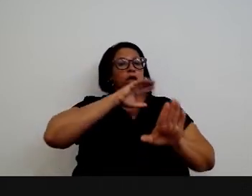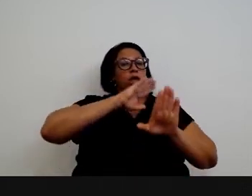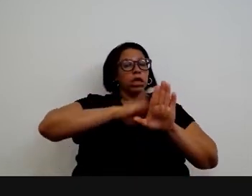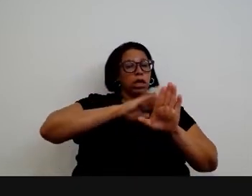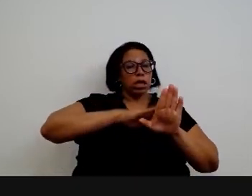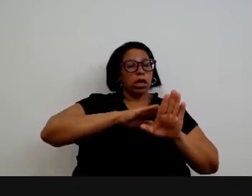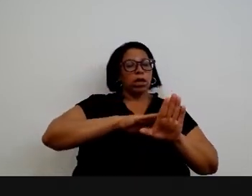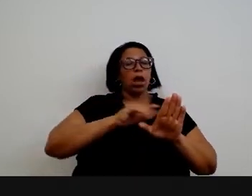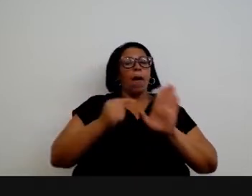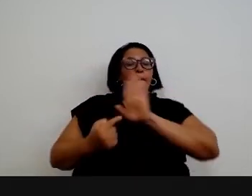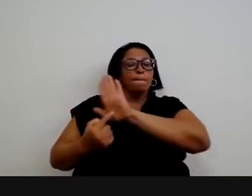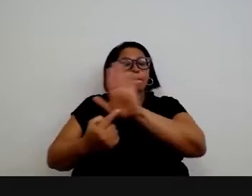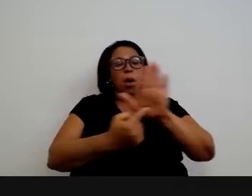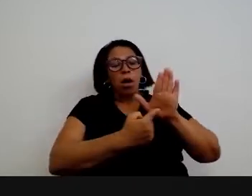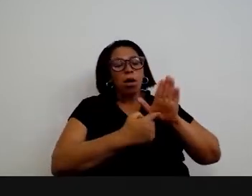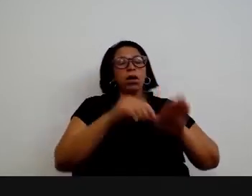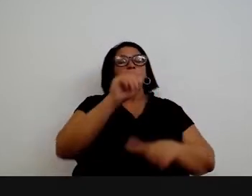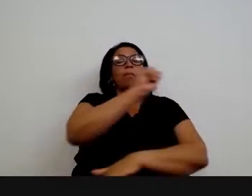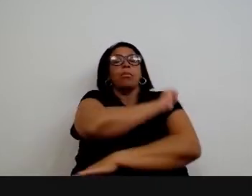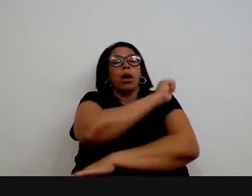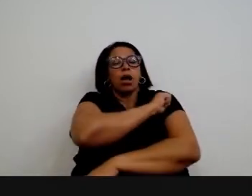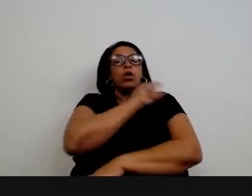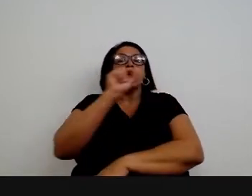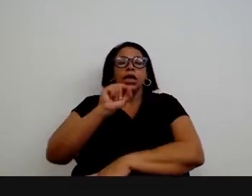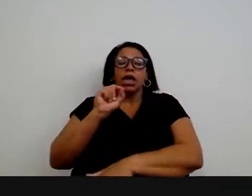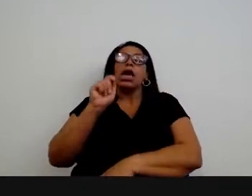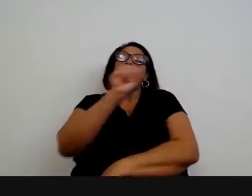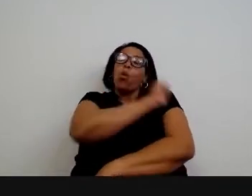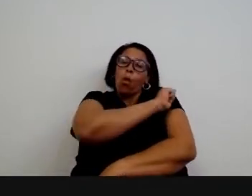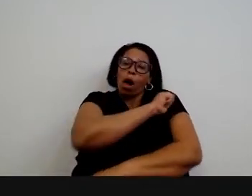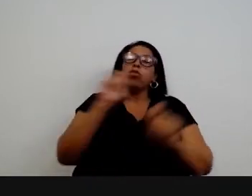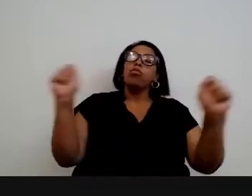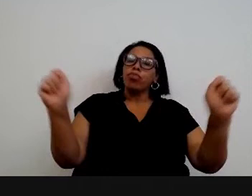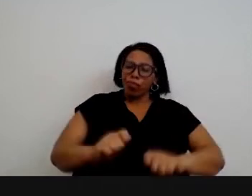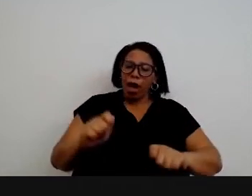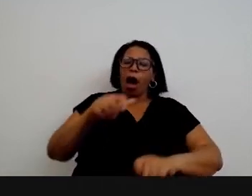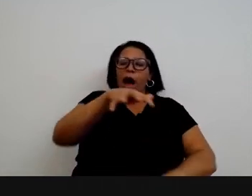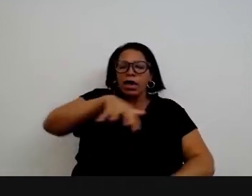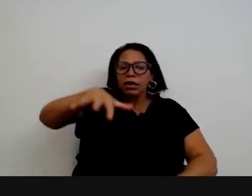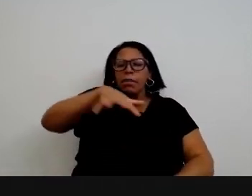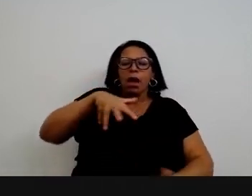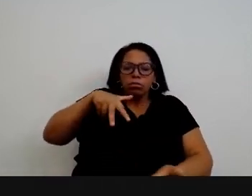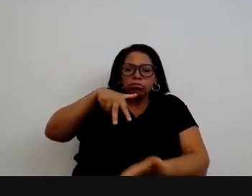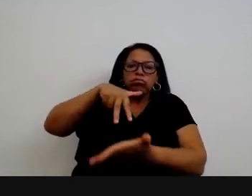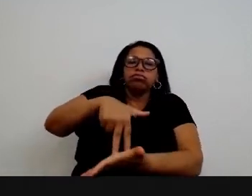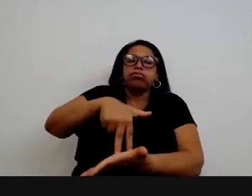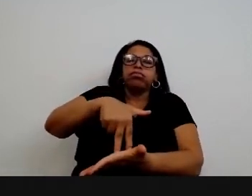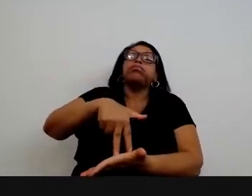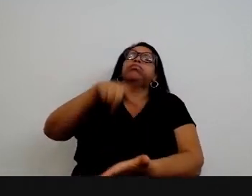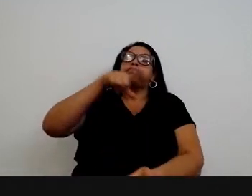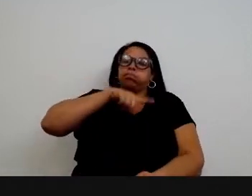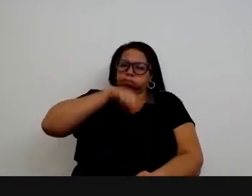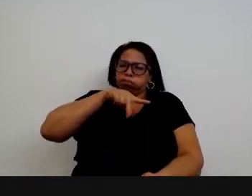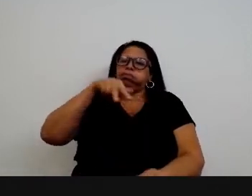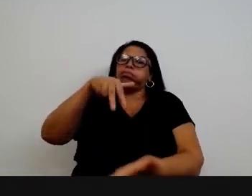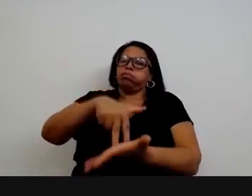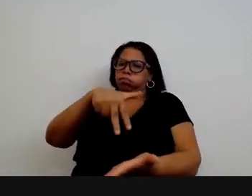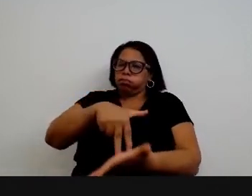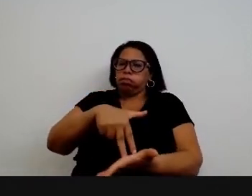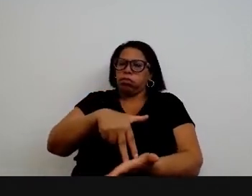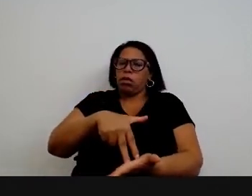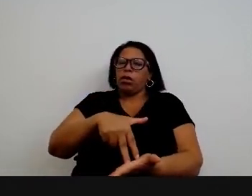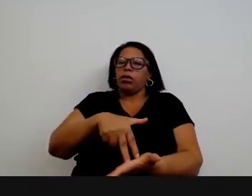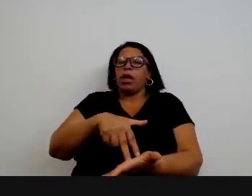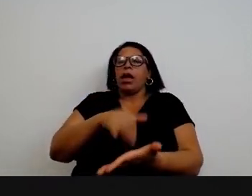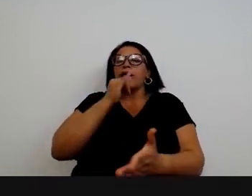responsáveis por mostrar a esse aluno que ele tem, sim, o seu espaço de ter voz. E eu acho que